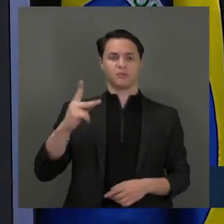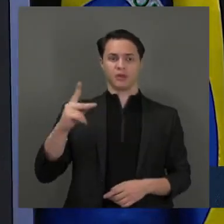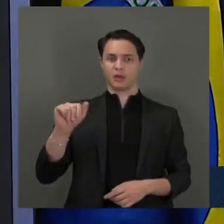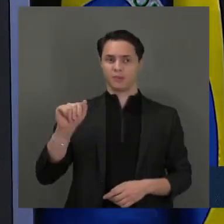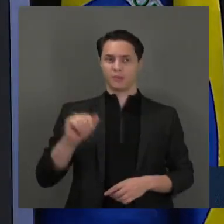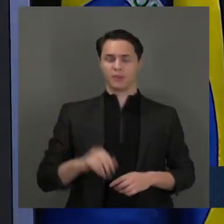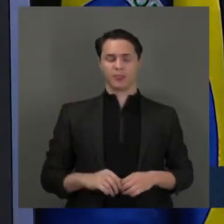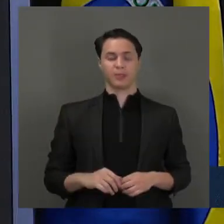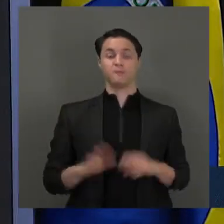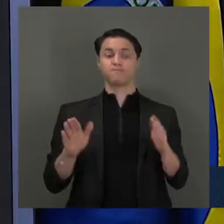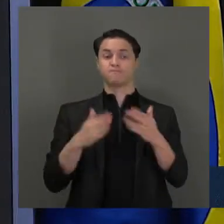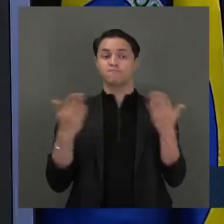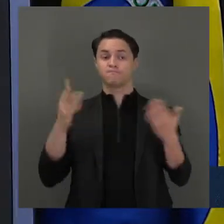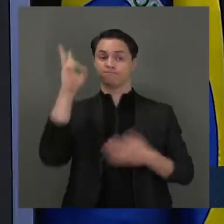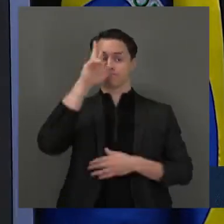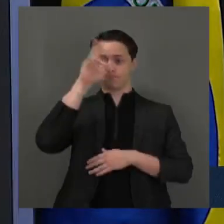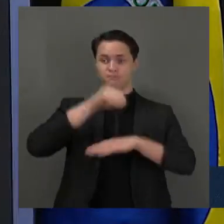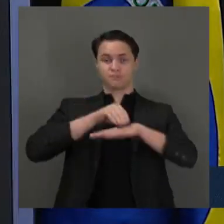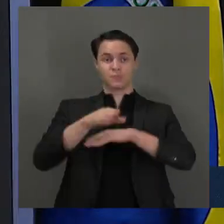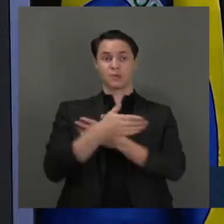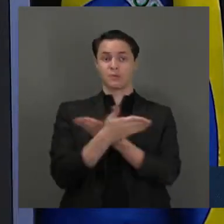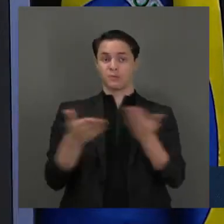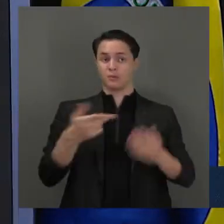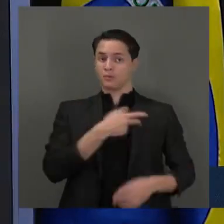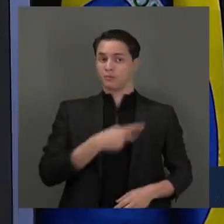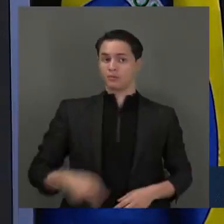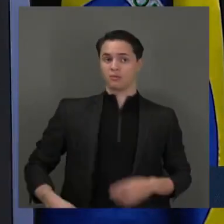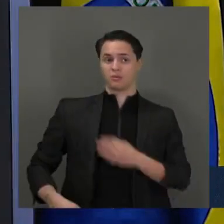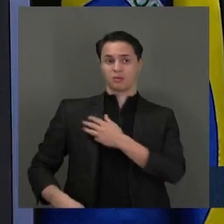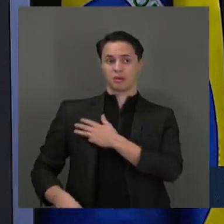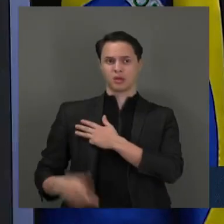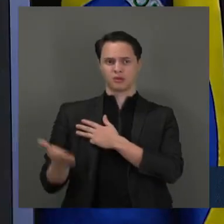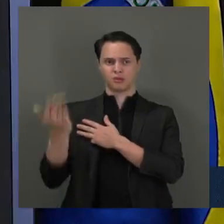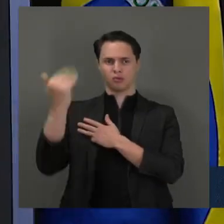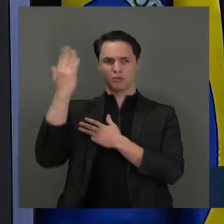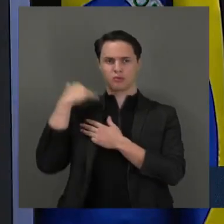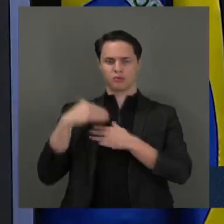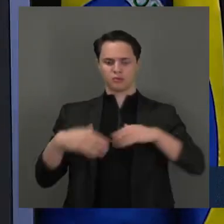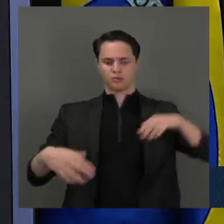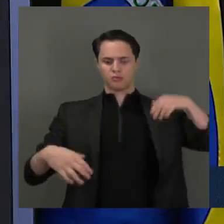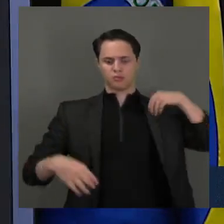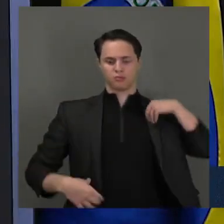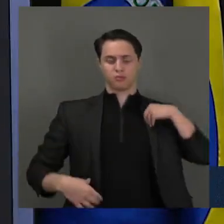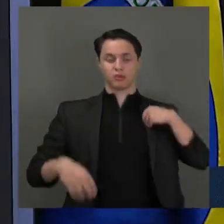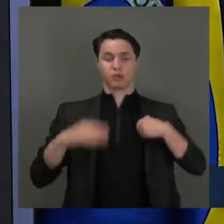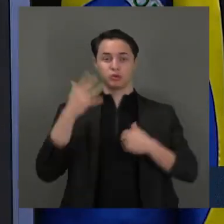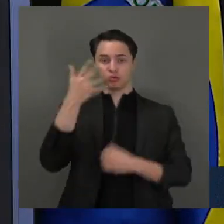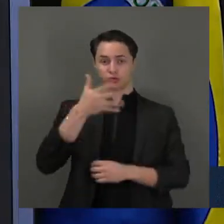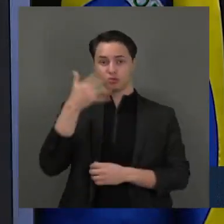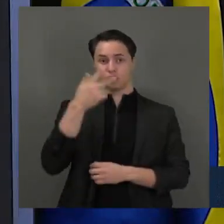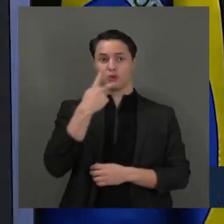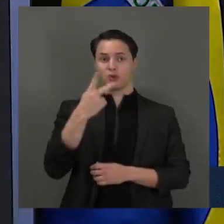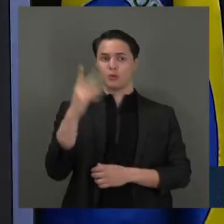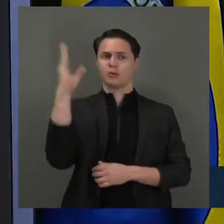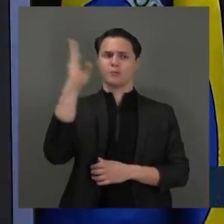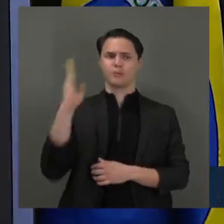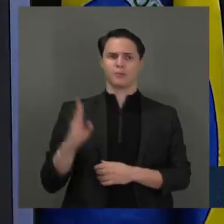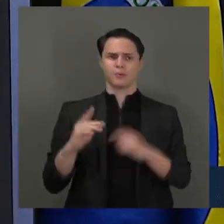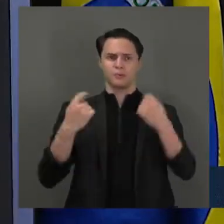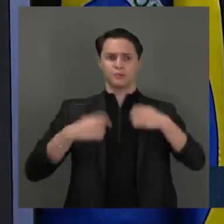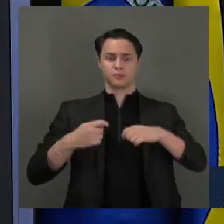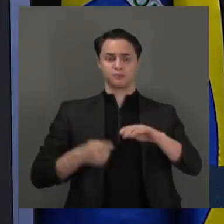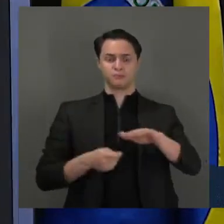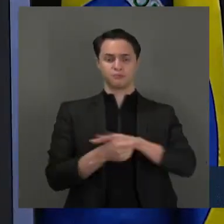aqui relembrar que o presidente da República, em seu discurso de posse, disse que o Brasil precisa investir mais